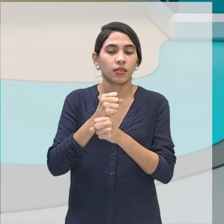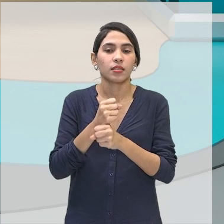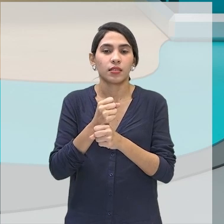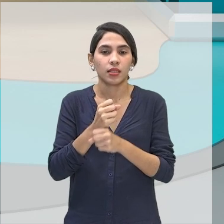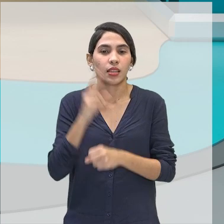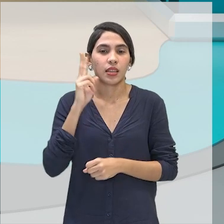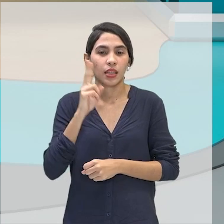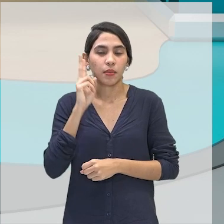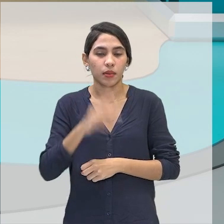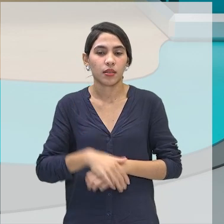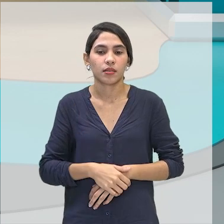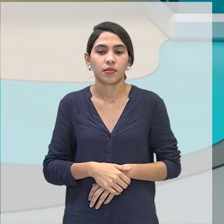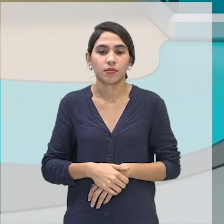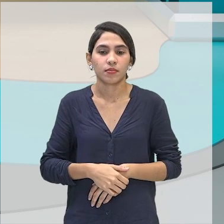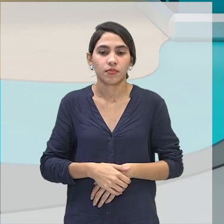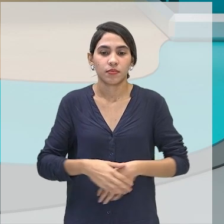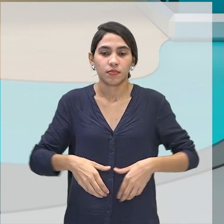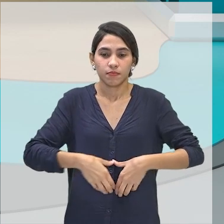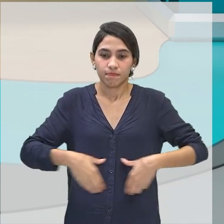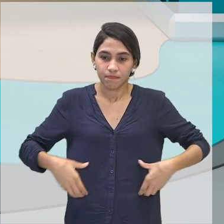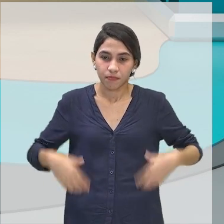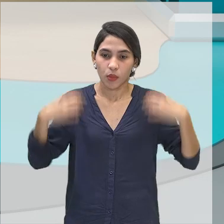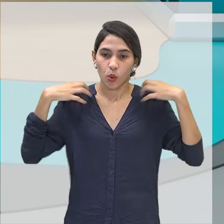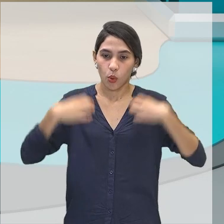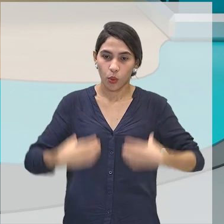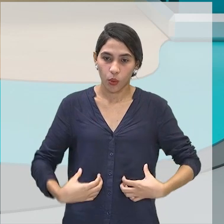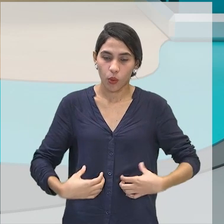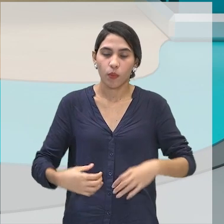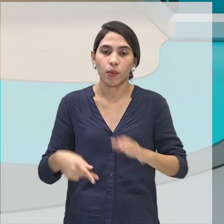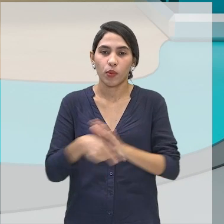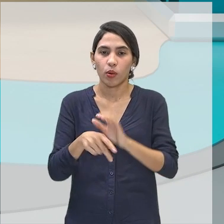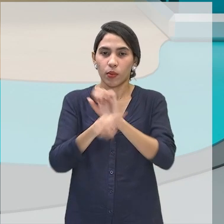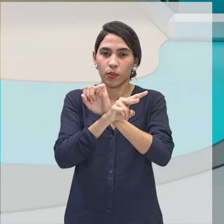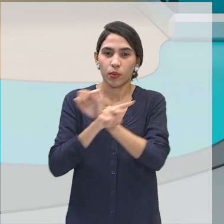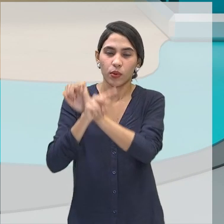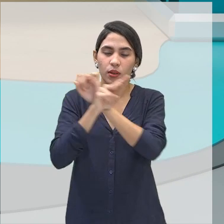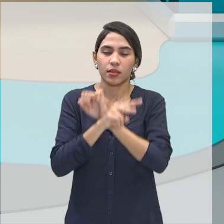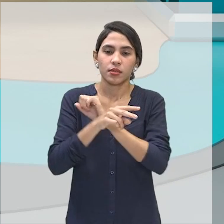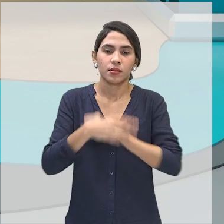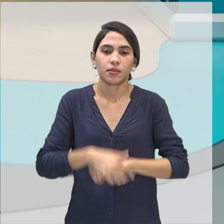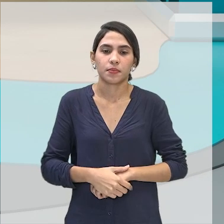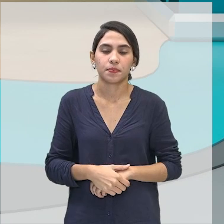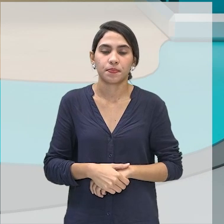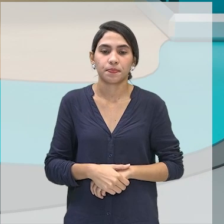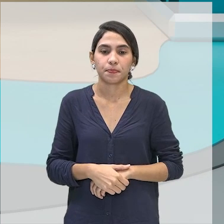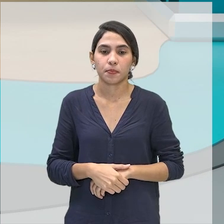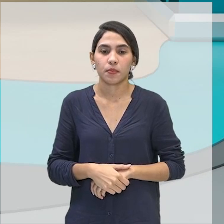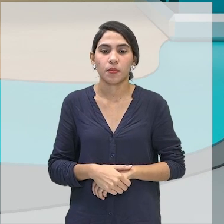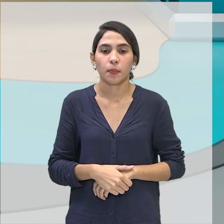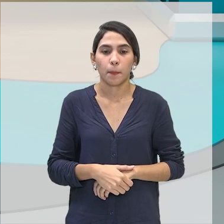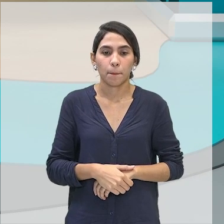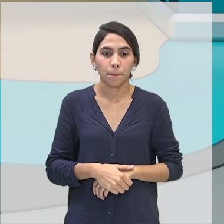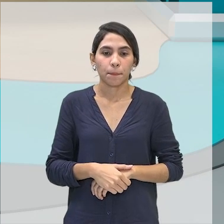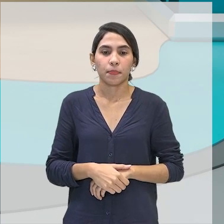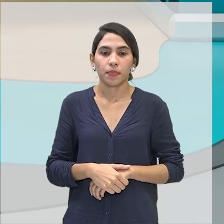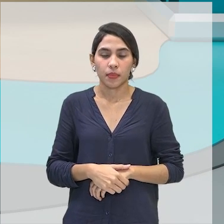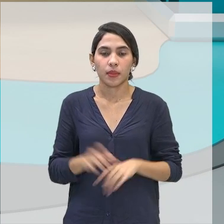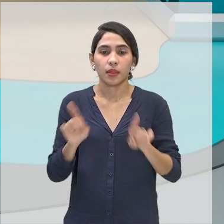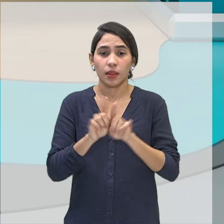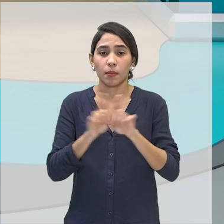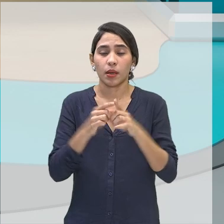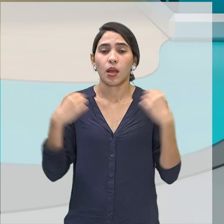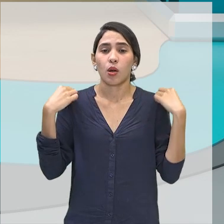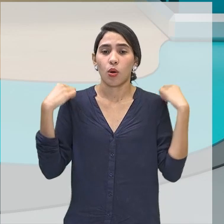personagem, vocês viram a questão da vestimenta, né, que é colocada por debaixo dessa armadura. Essa armadura